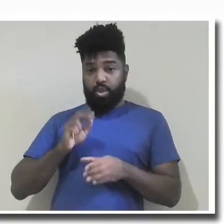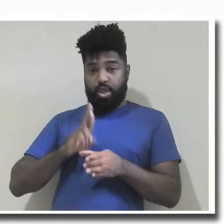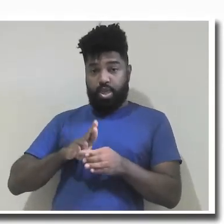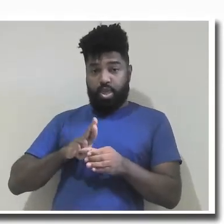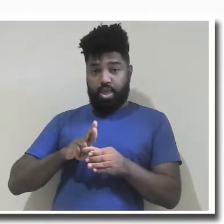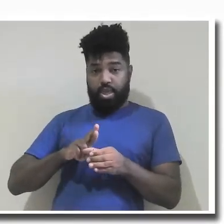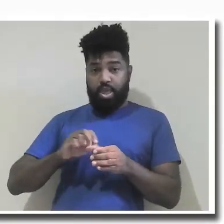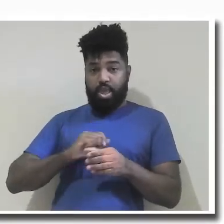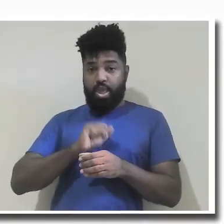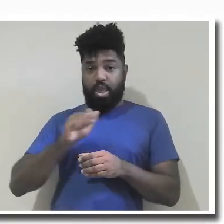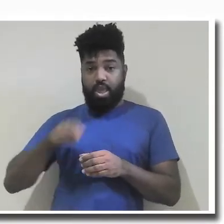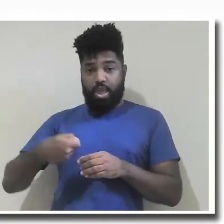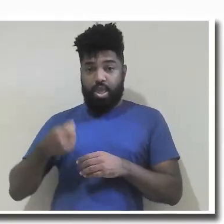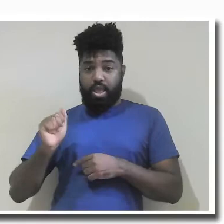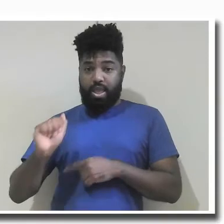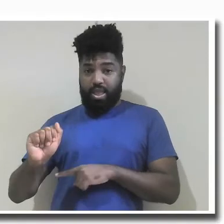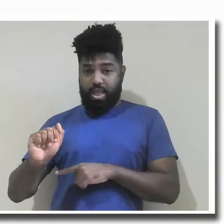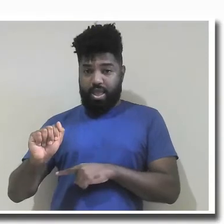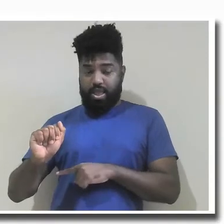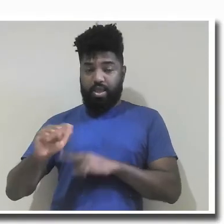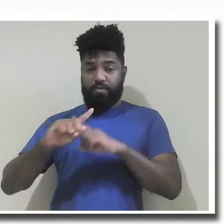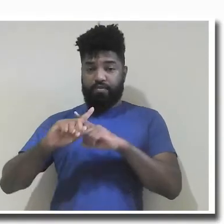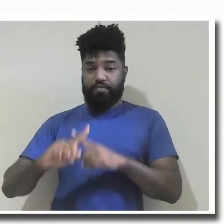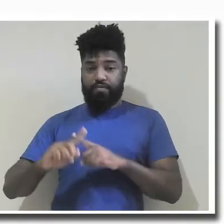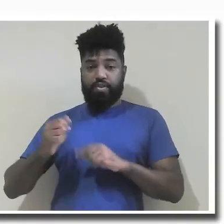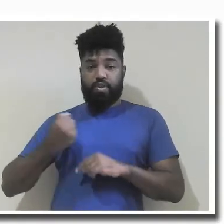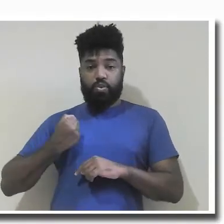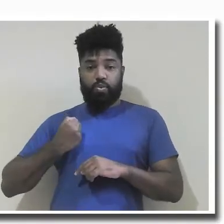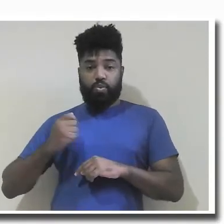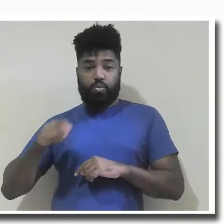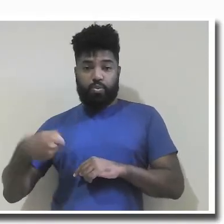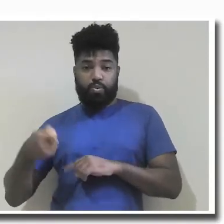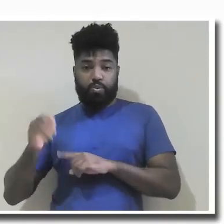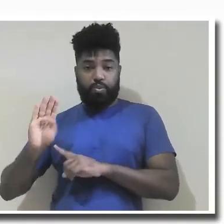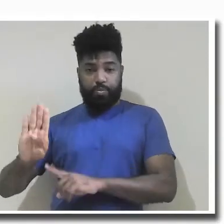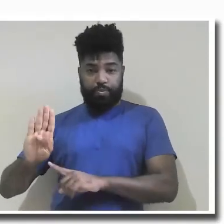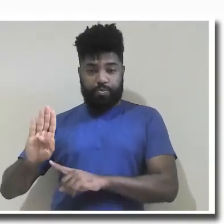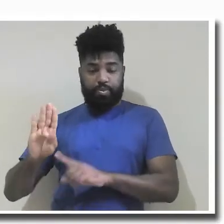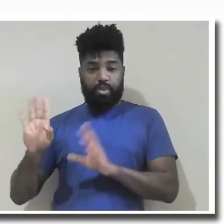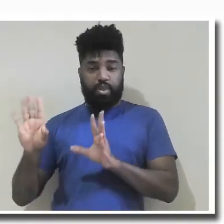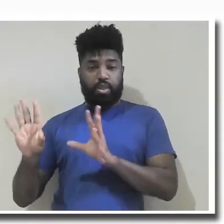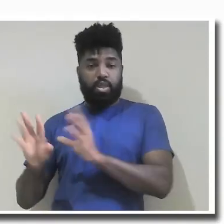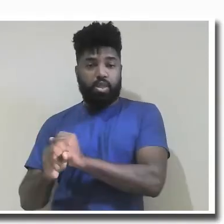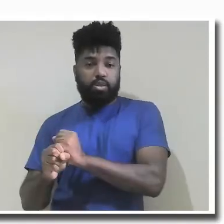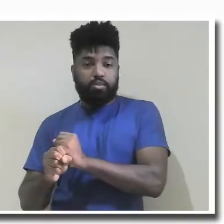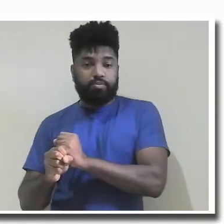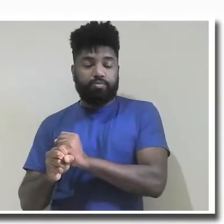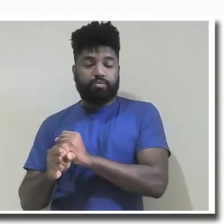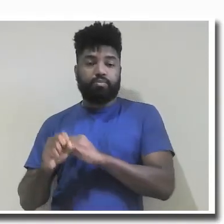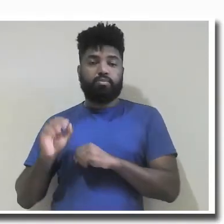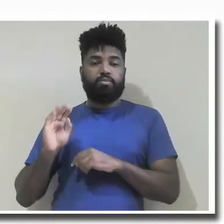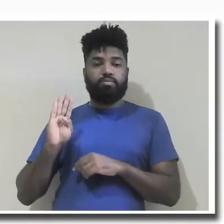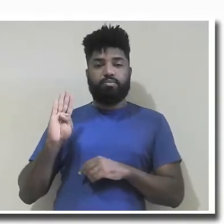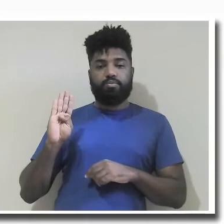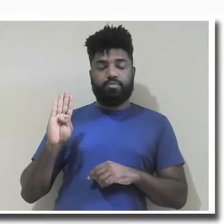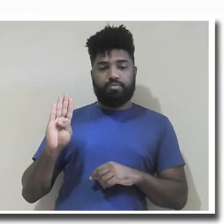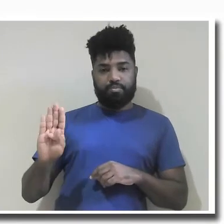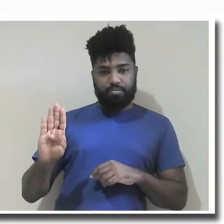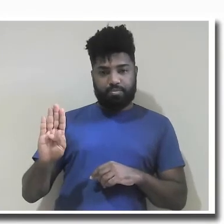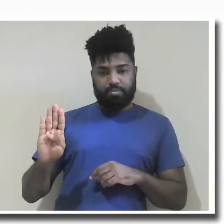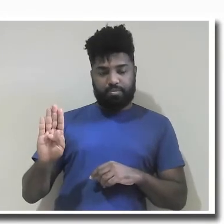multiplicado por um outro número real B é igual a B